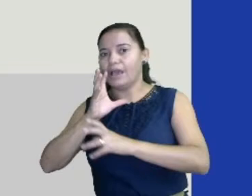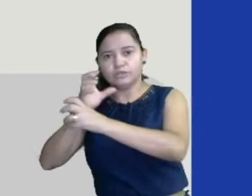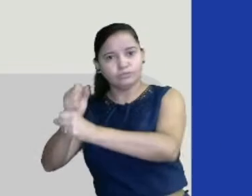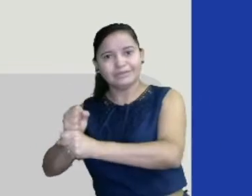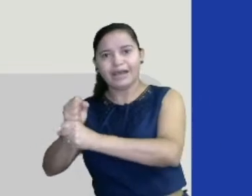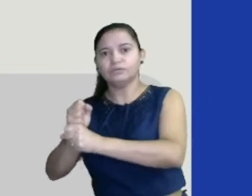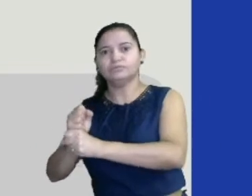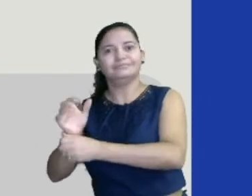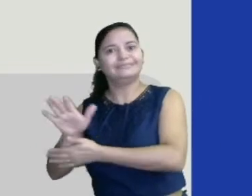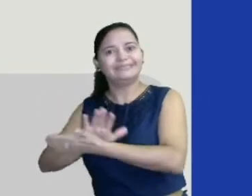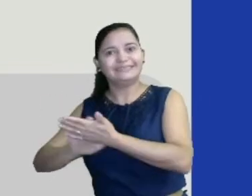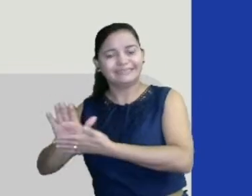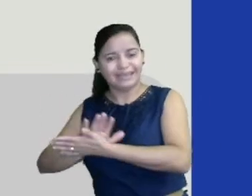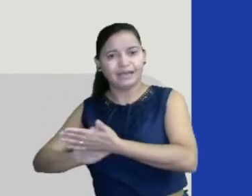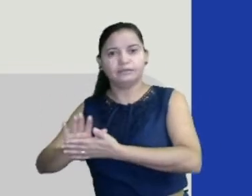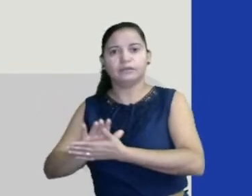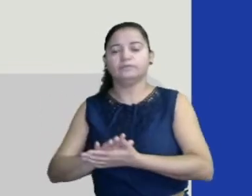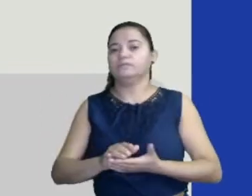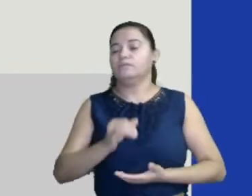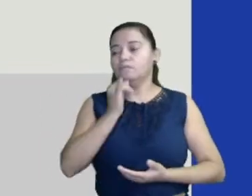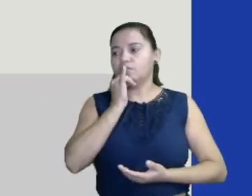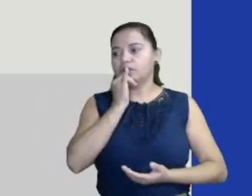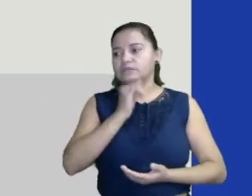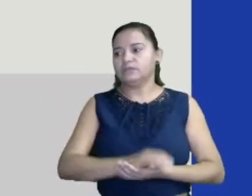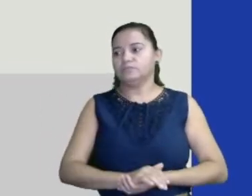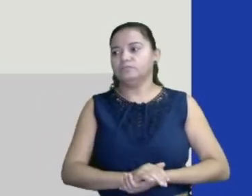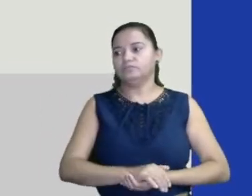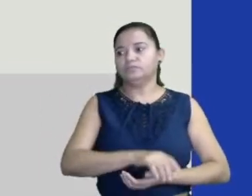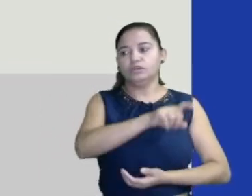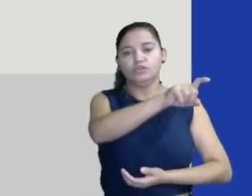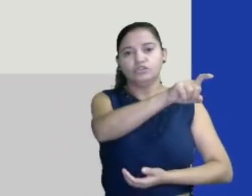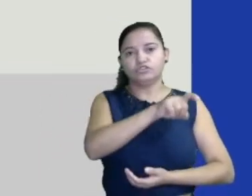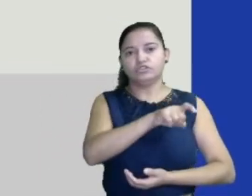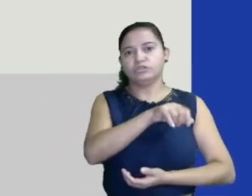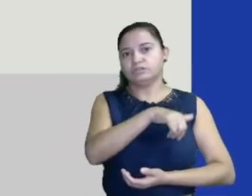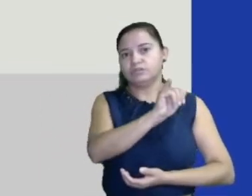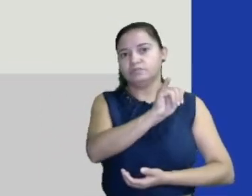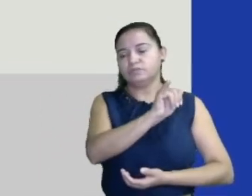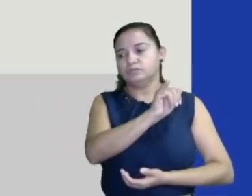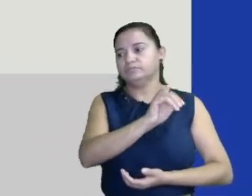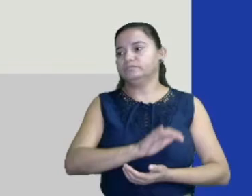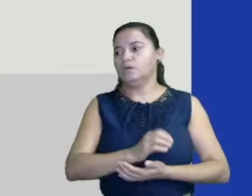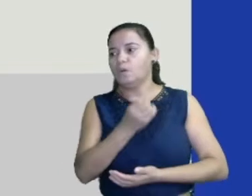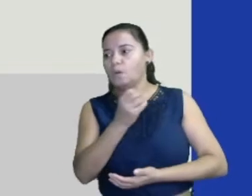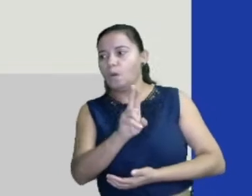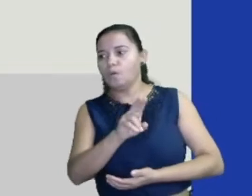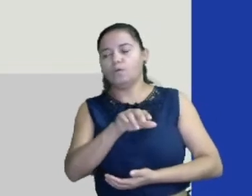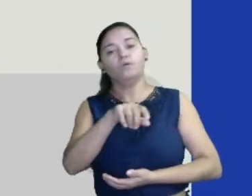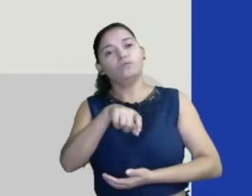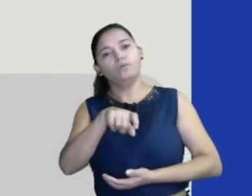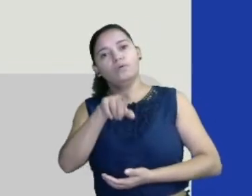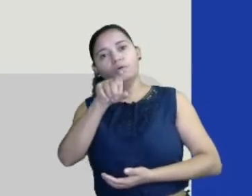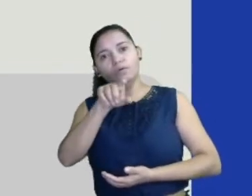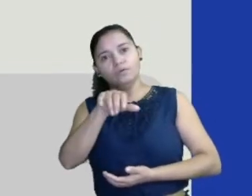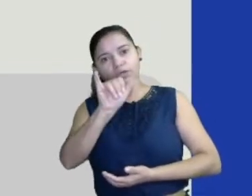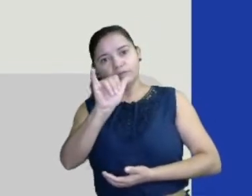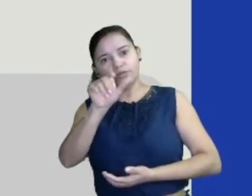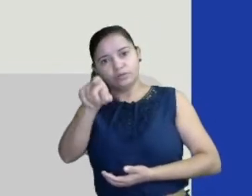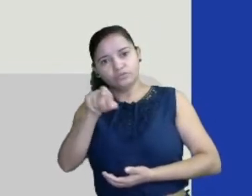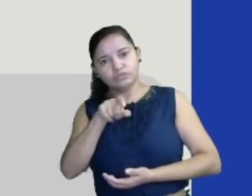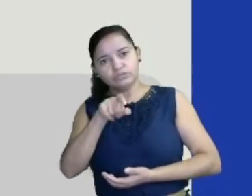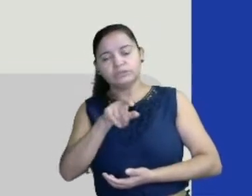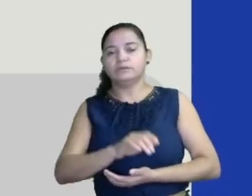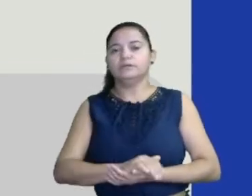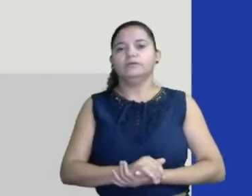números x e y então produto deles será X Y ou y x Rua